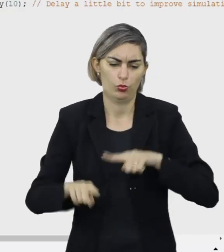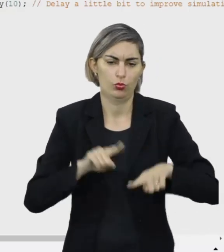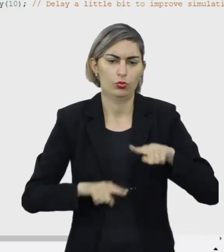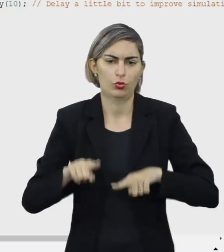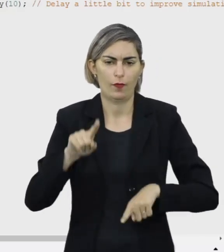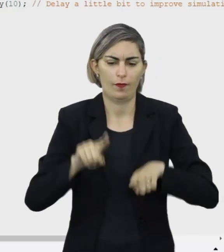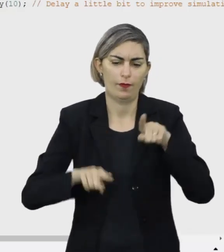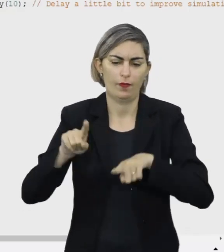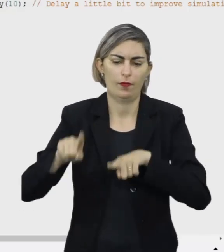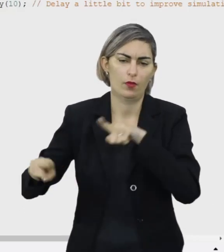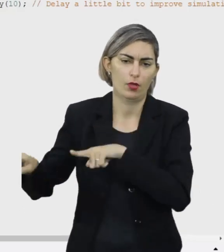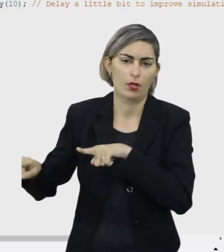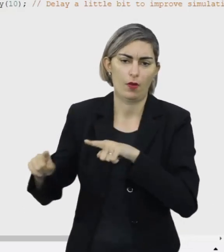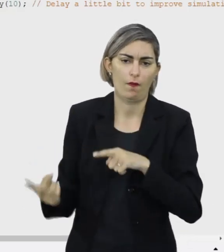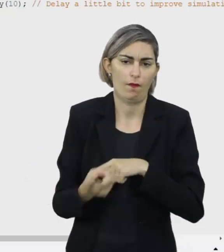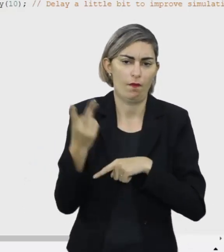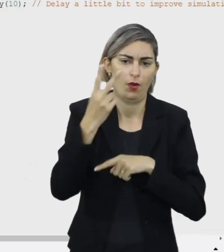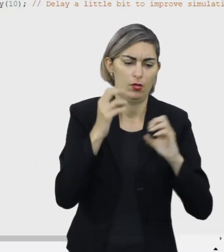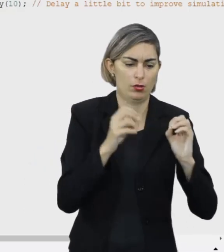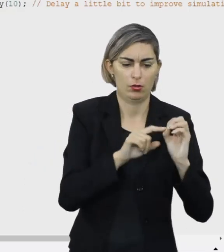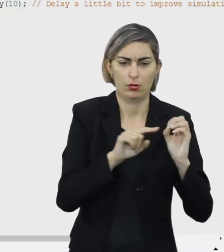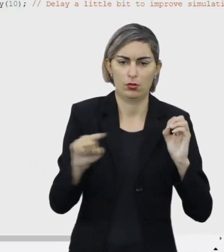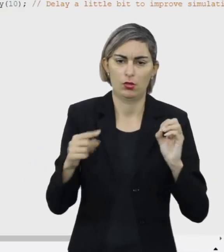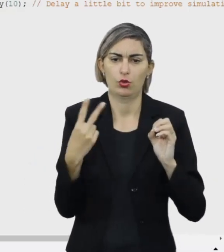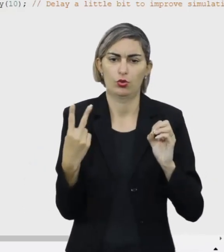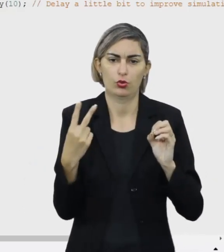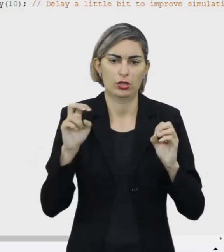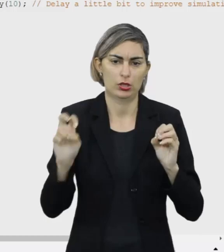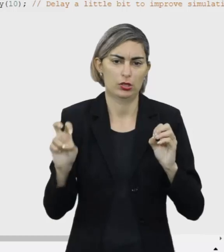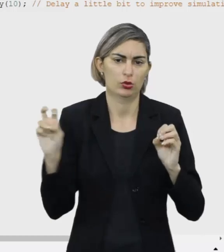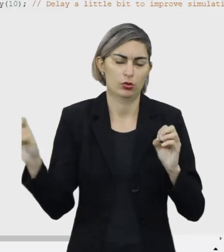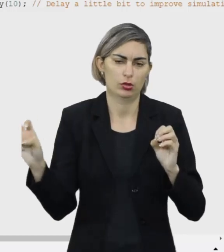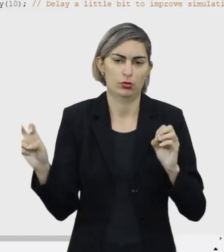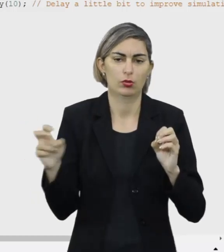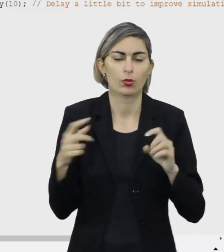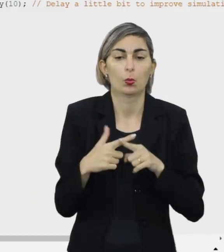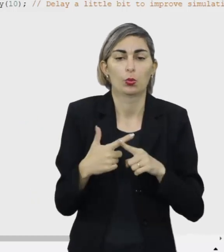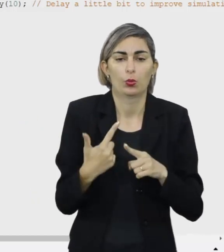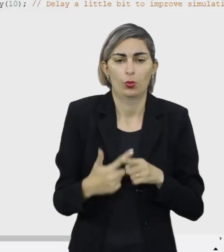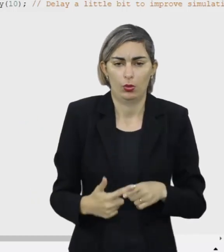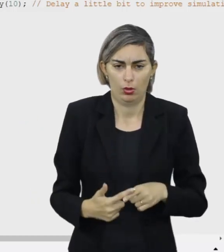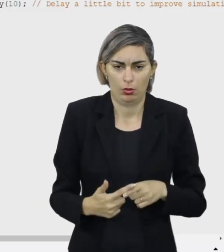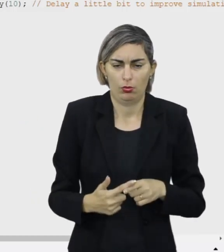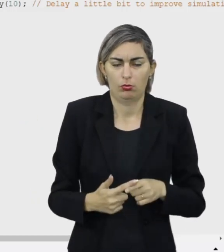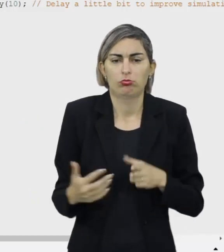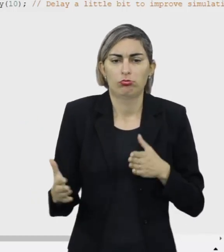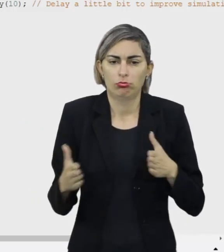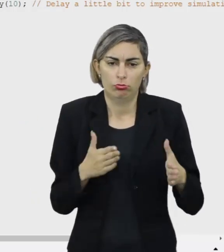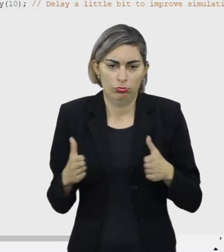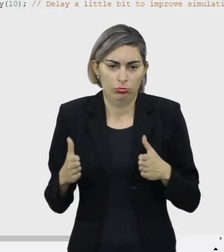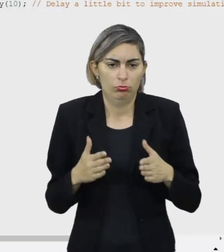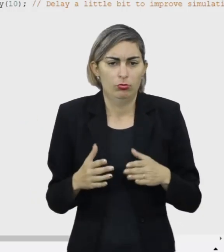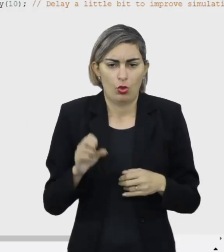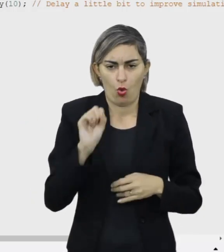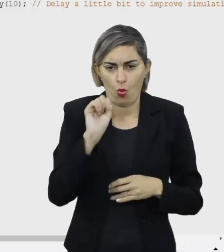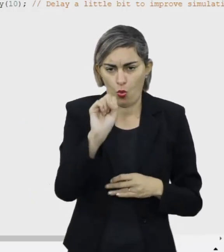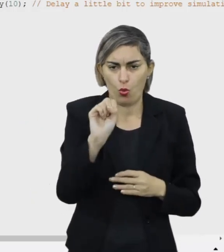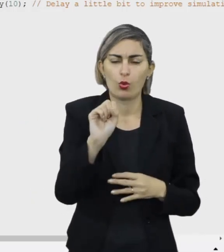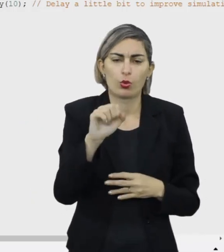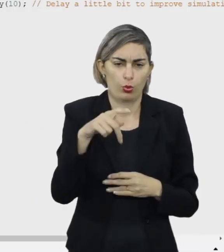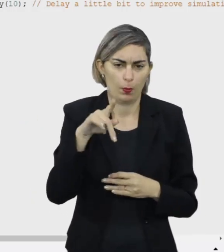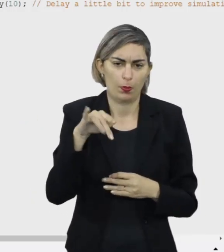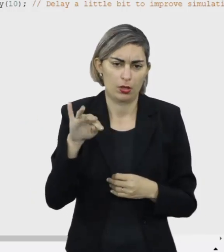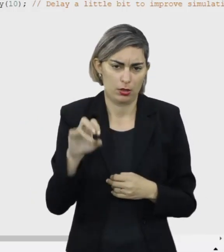com variáveis que vão com valores de 0 a 255. Isso tem um porquê. Essa vai ser uma porta de 8 bits,